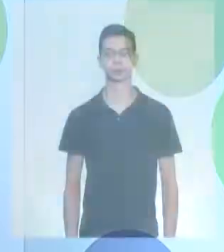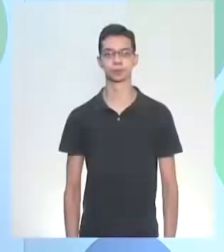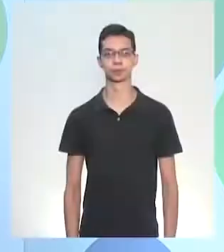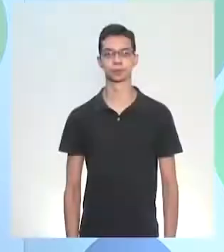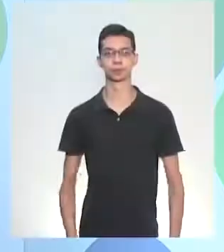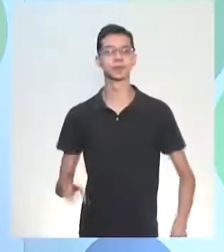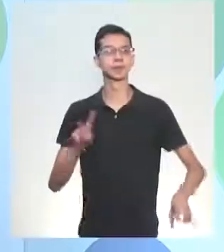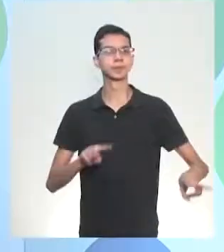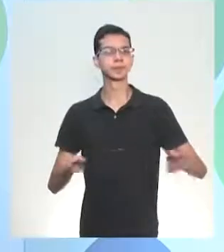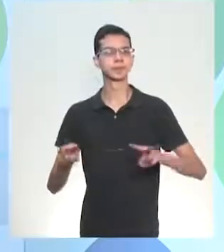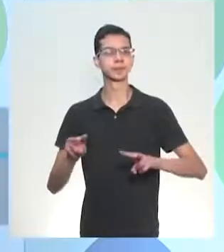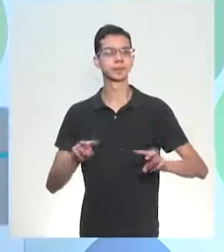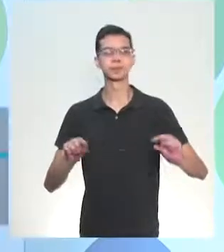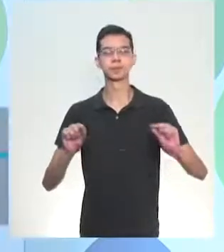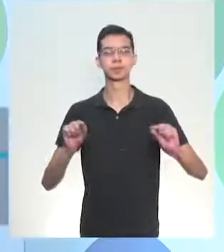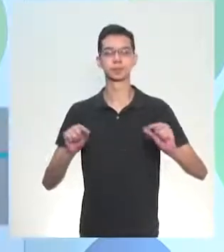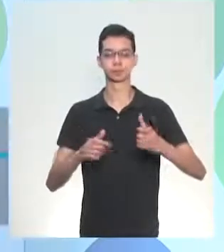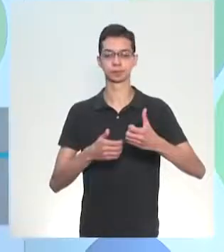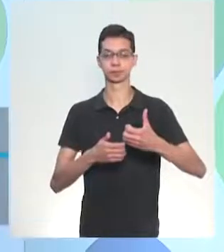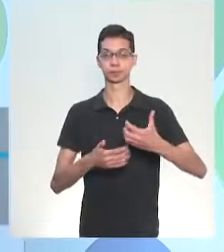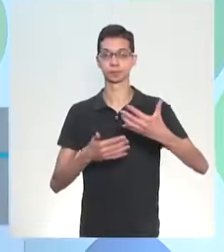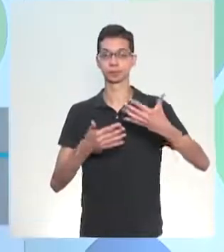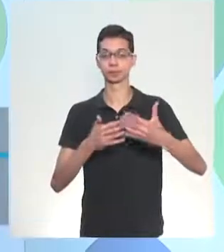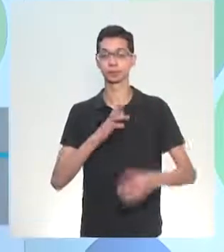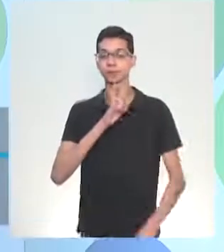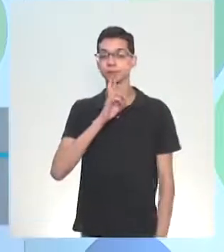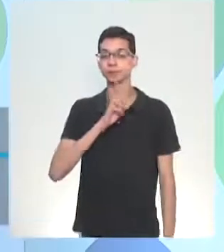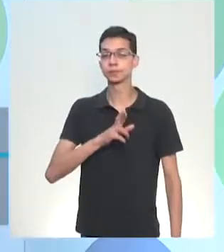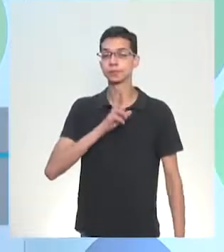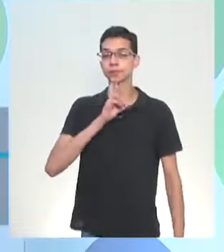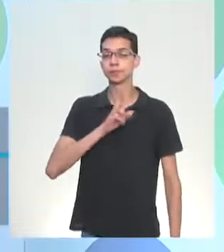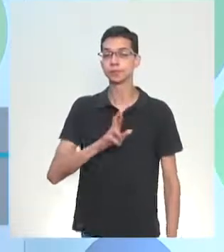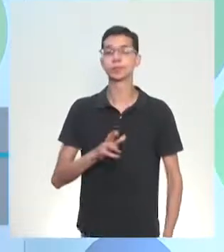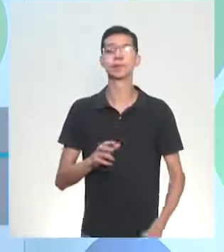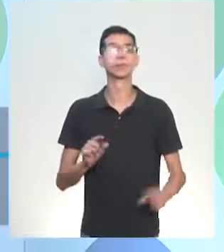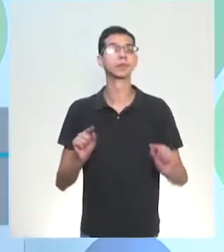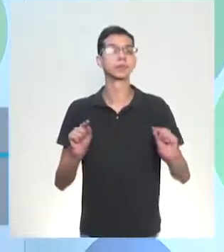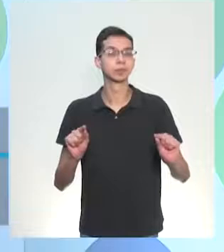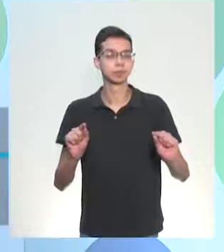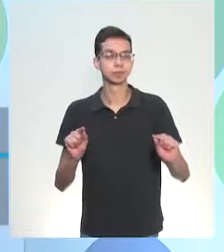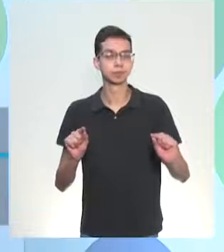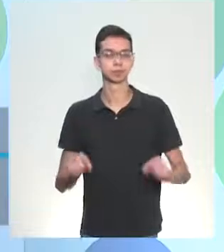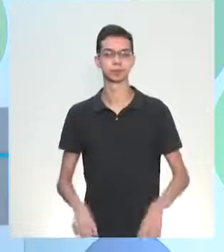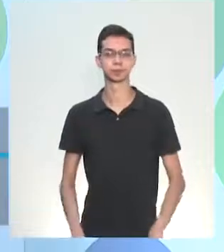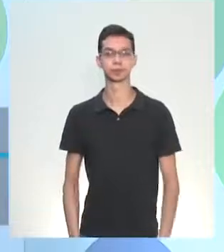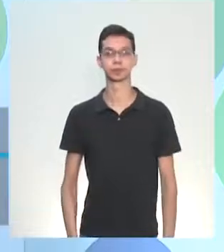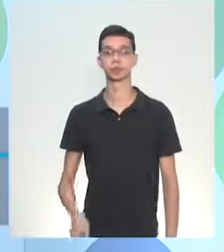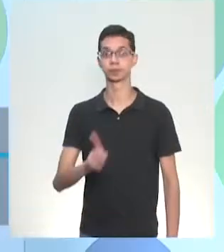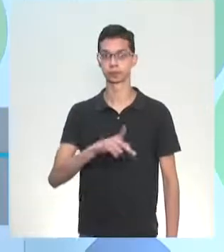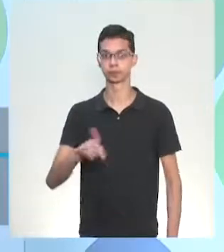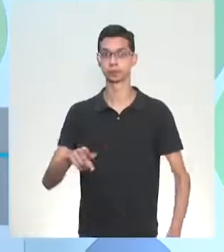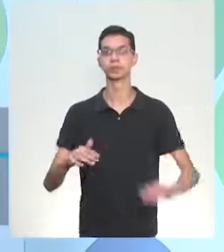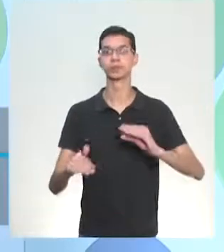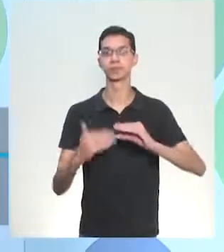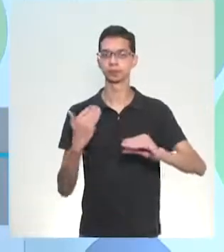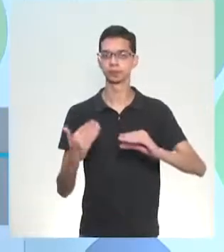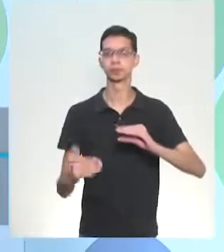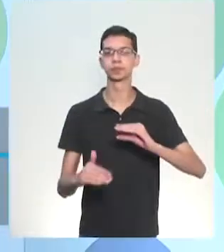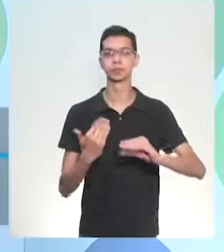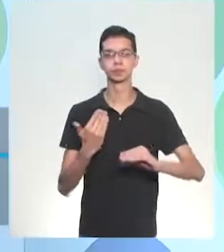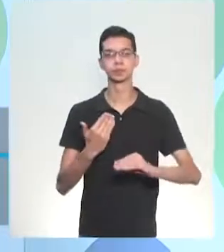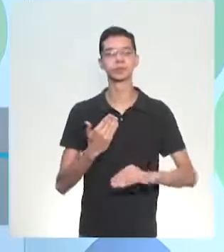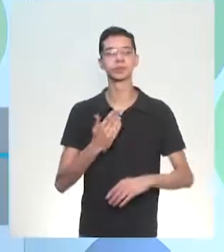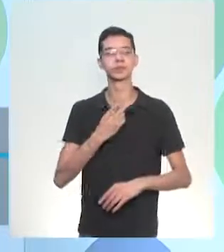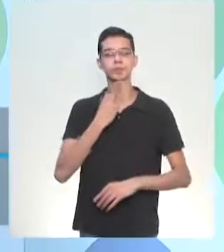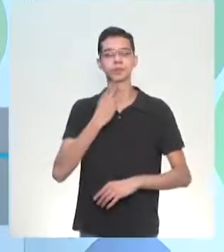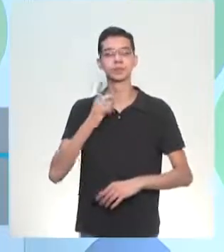Vamos ver aí o que os alunos estão mandando, então, de resposta. Os professores mandaram aqui muitas respostas dizendo a etiqueta